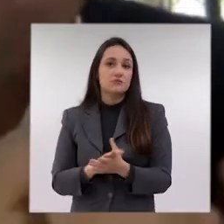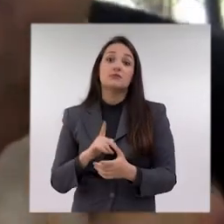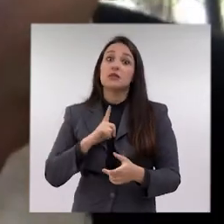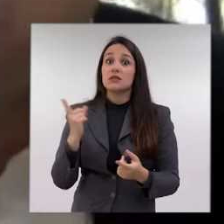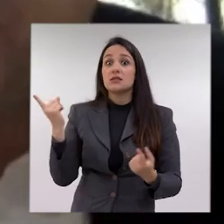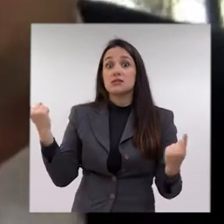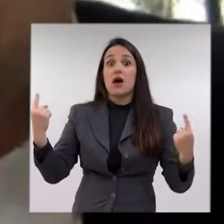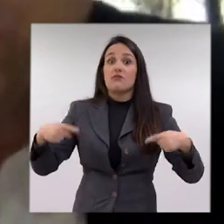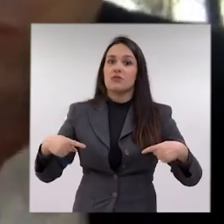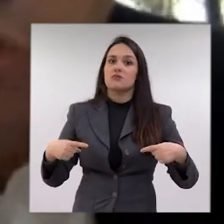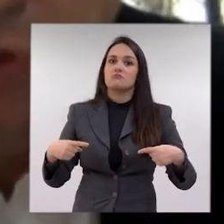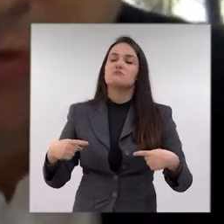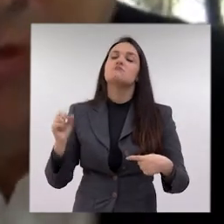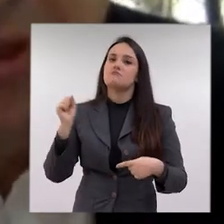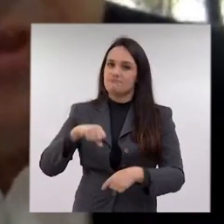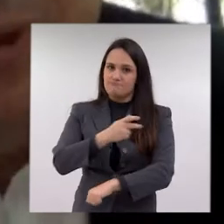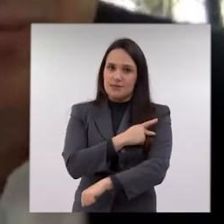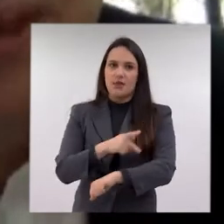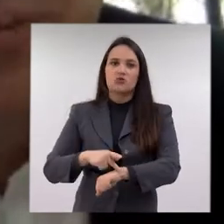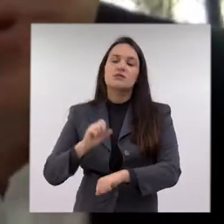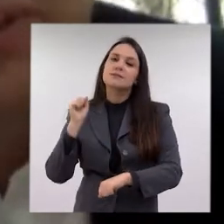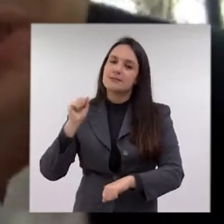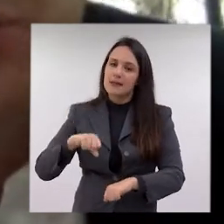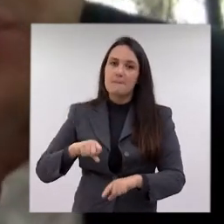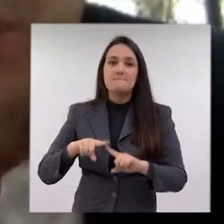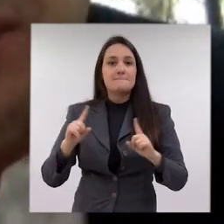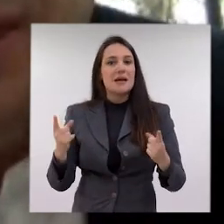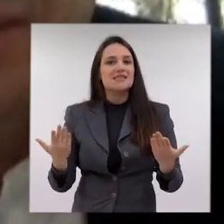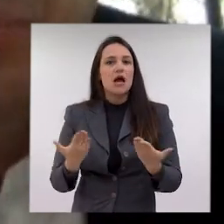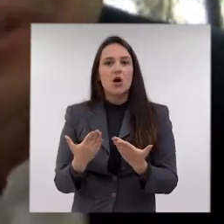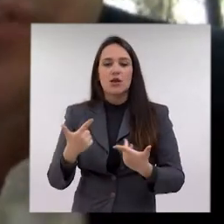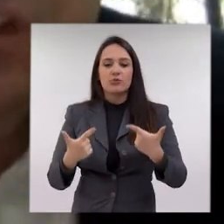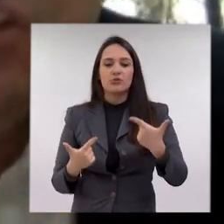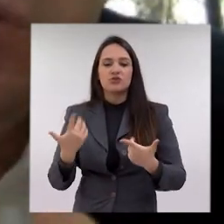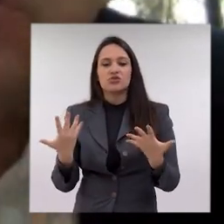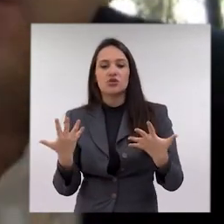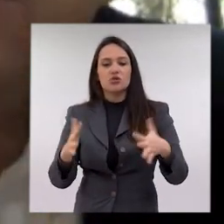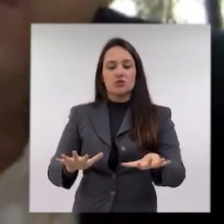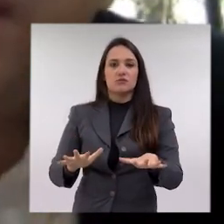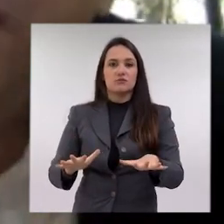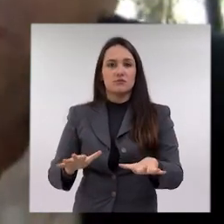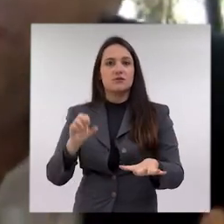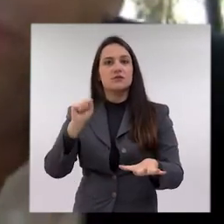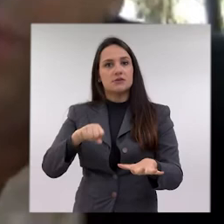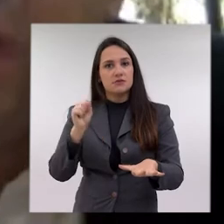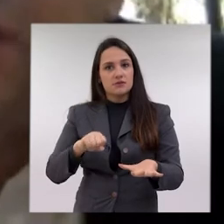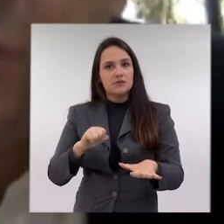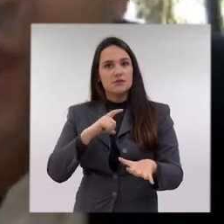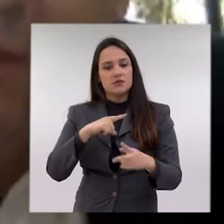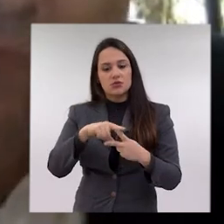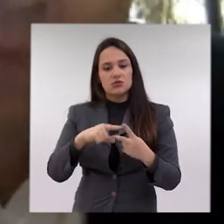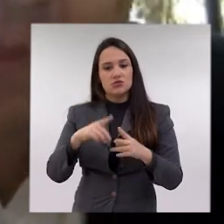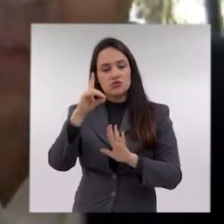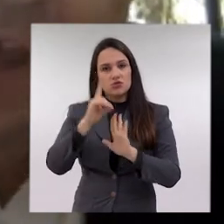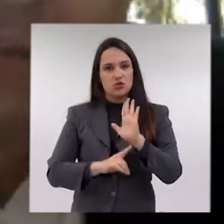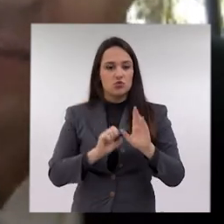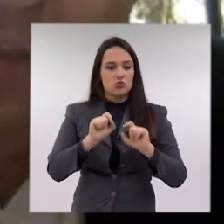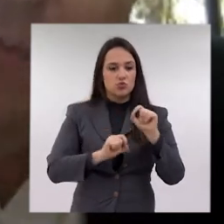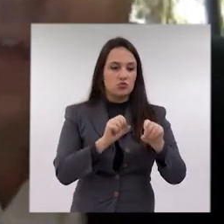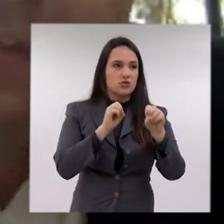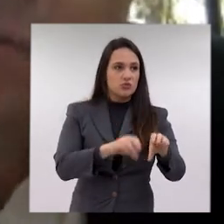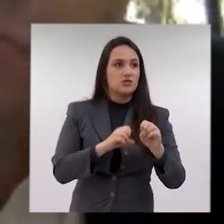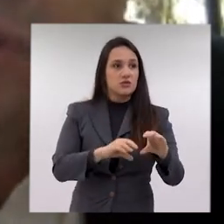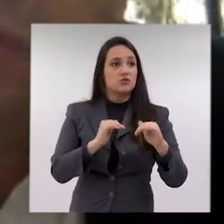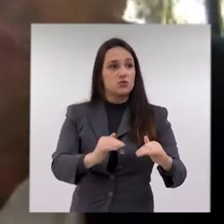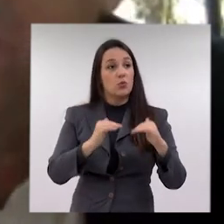superior. Temos desafios pedagógicos, muitos, mas o mais importante é essa política de inclusão, né? Os dois grandes direitos fundamentais,